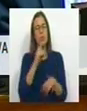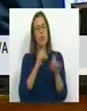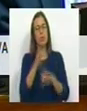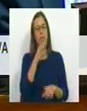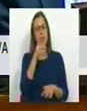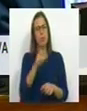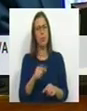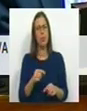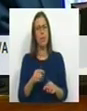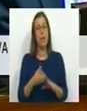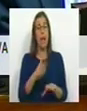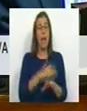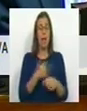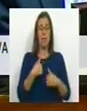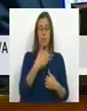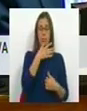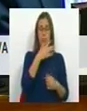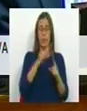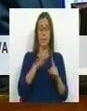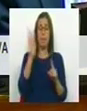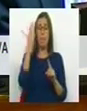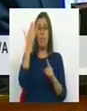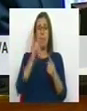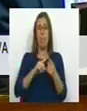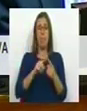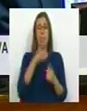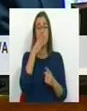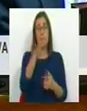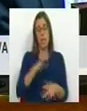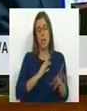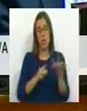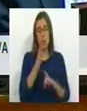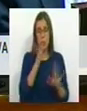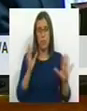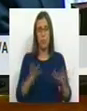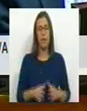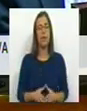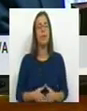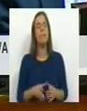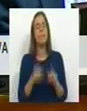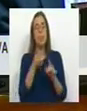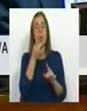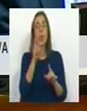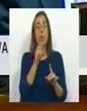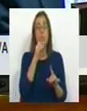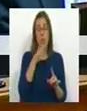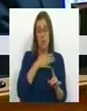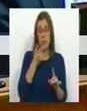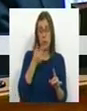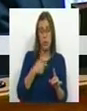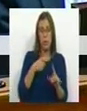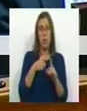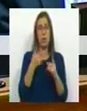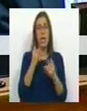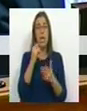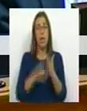Deputado que me antecedeu. O primeiro é para lhe dizer, Sr. Deputado, talvez um dia me possa responder se